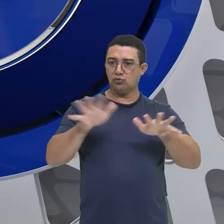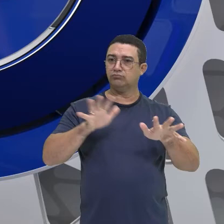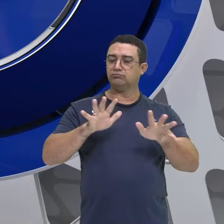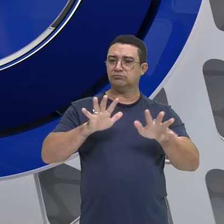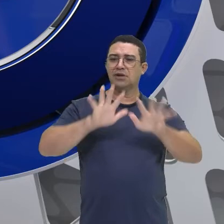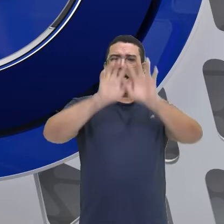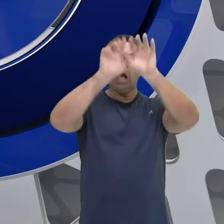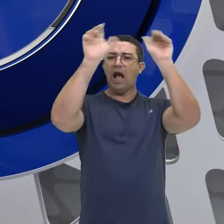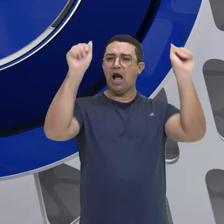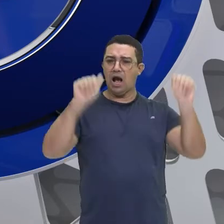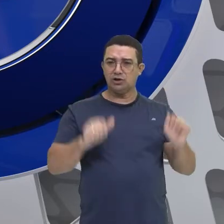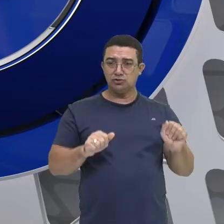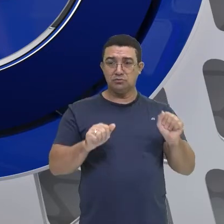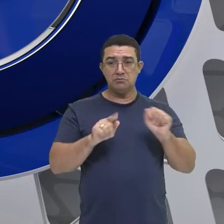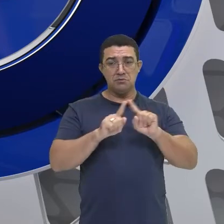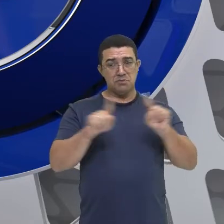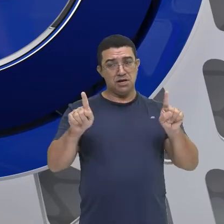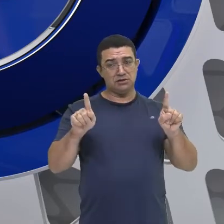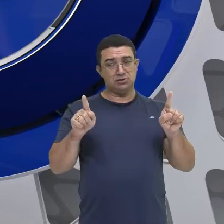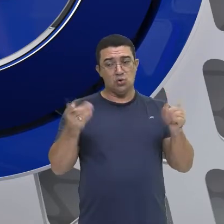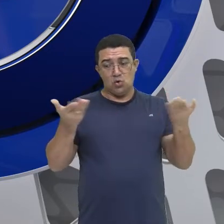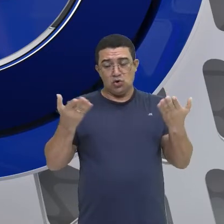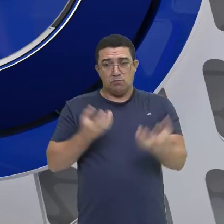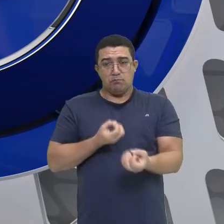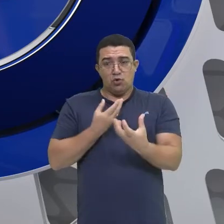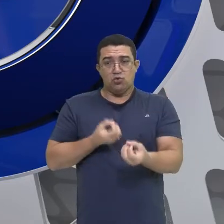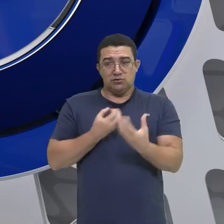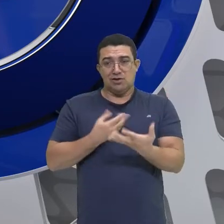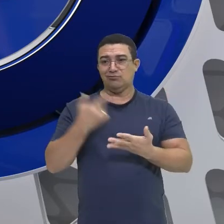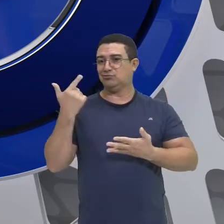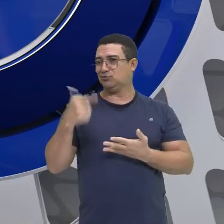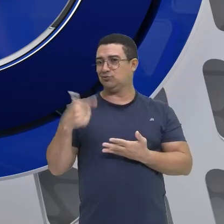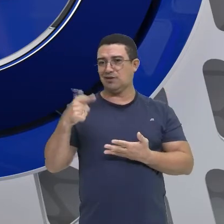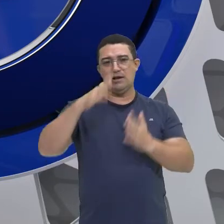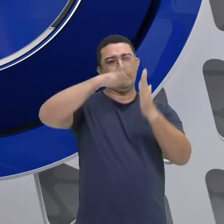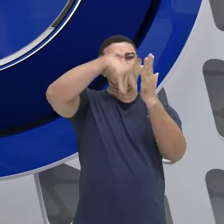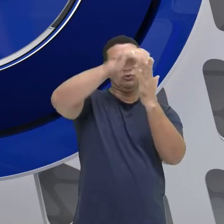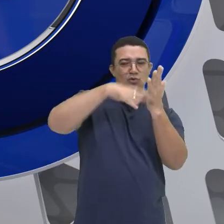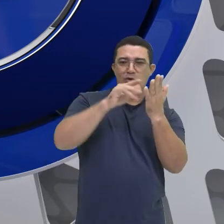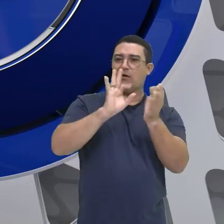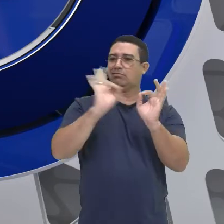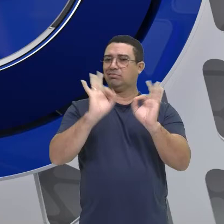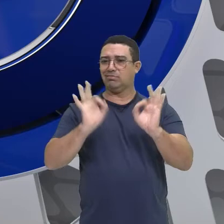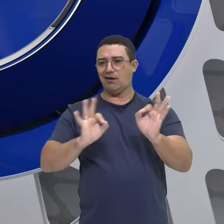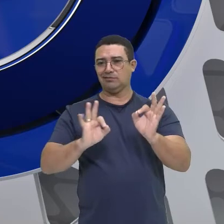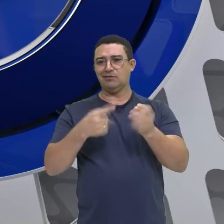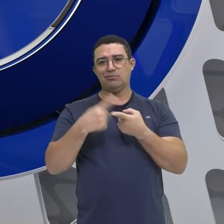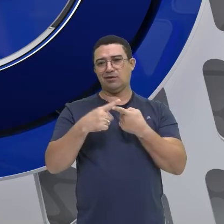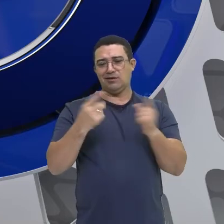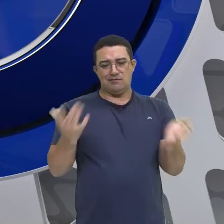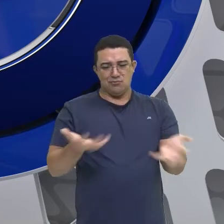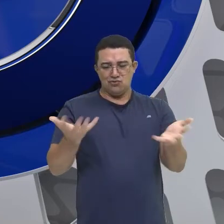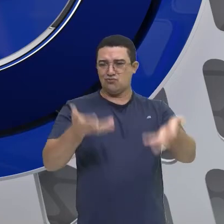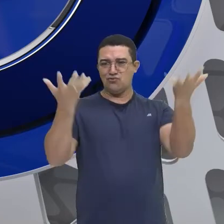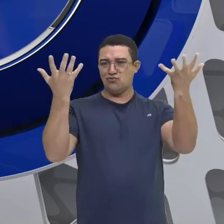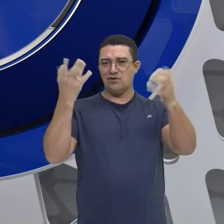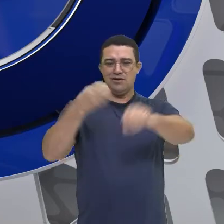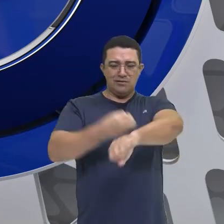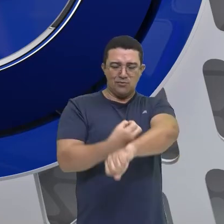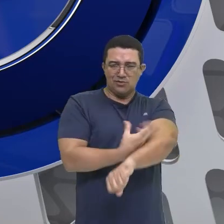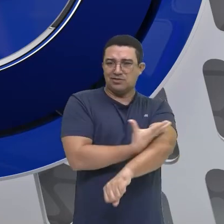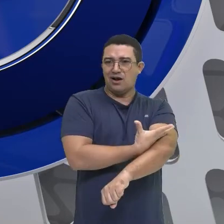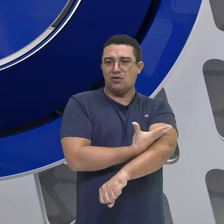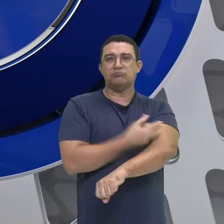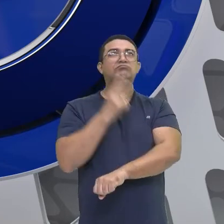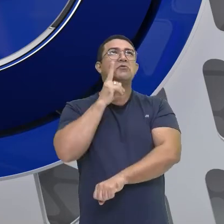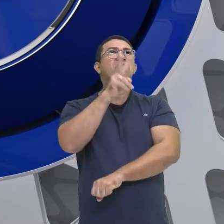tem quase produção. Alguns pesquisadores, eles acreditam que, por ela não estimular muitas emoções, quando a gente obra uma